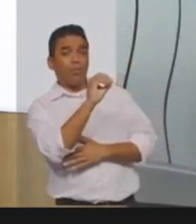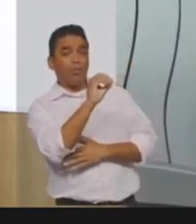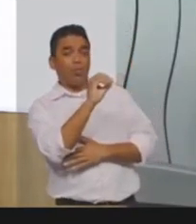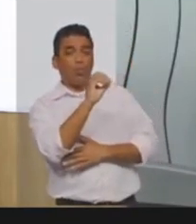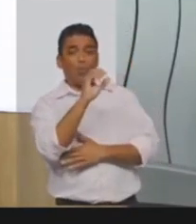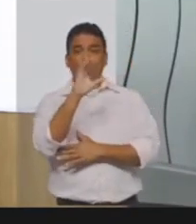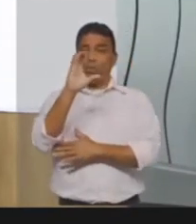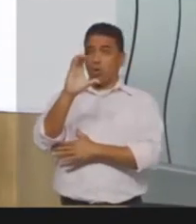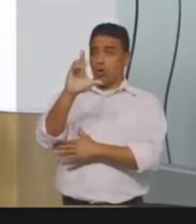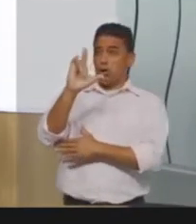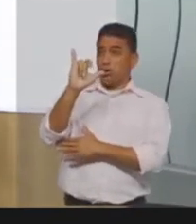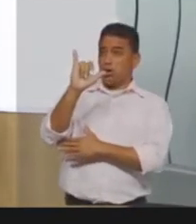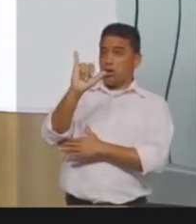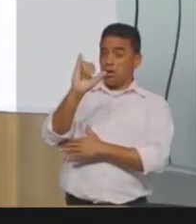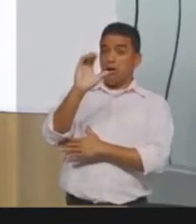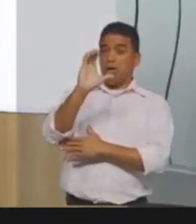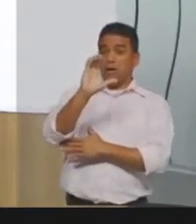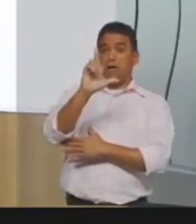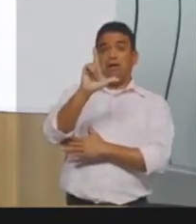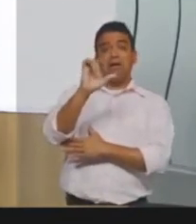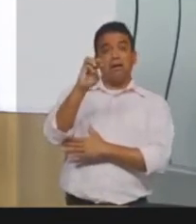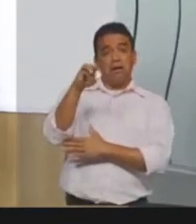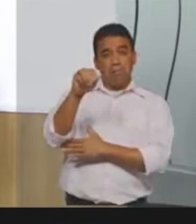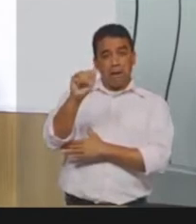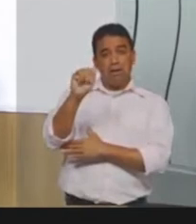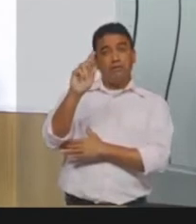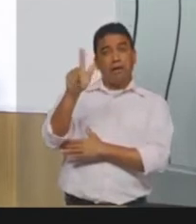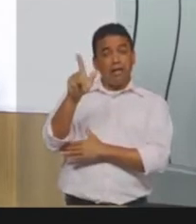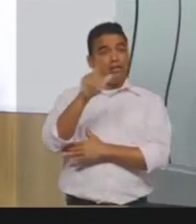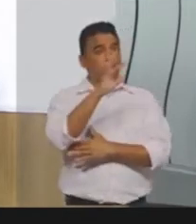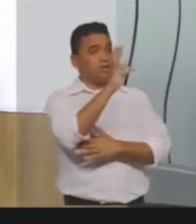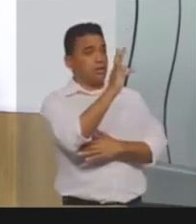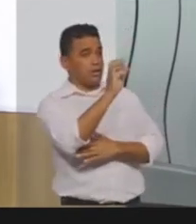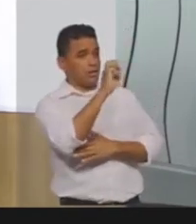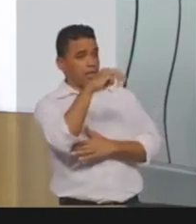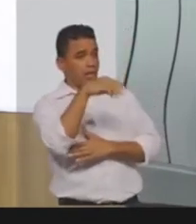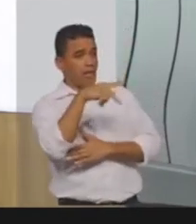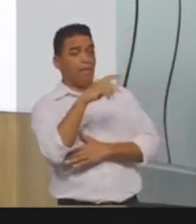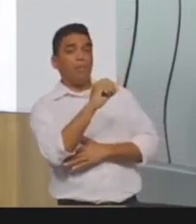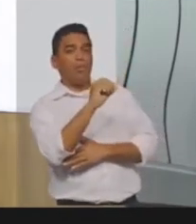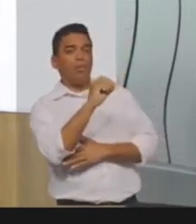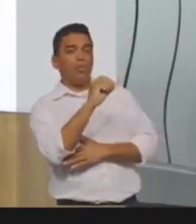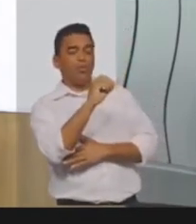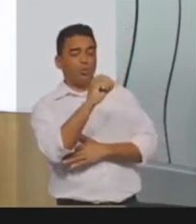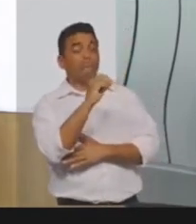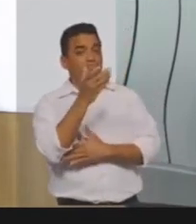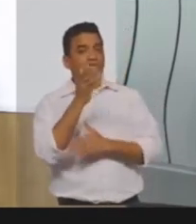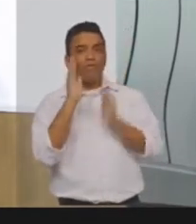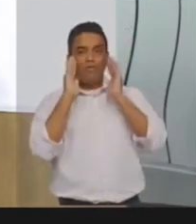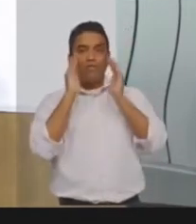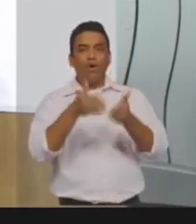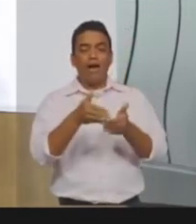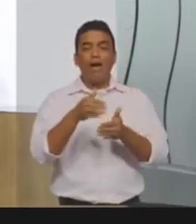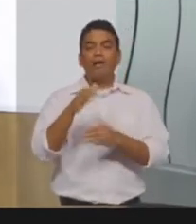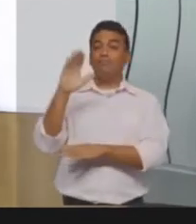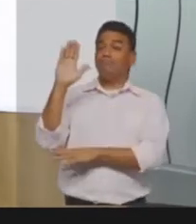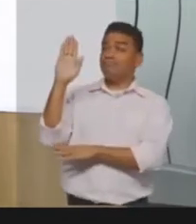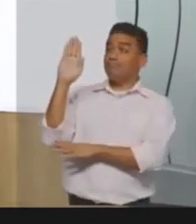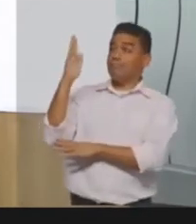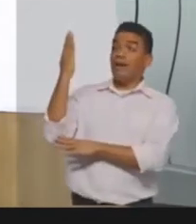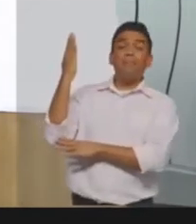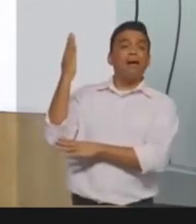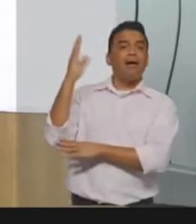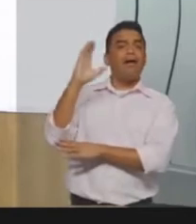diferentes, não podemos tratá-los como iguais. E depois, focar em clima, falando nos fatores que vão interferir no